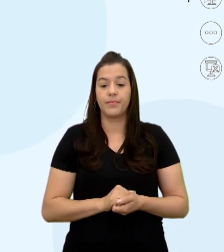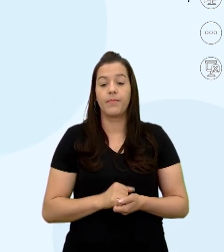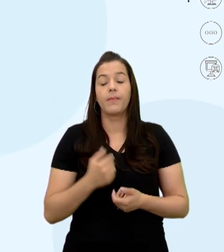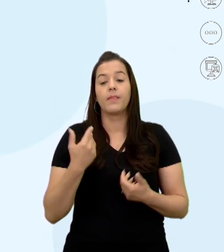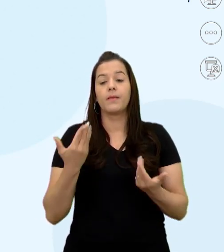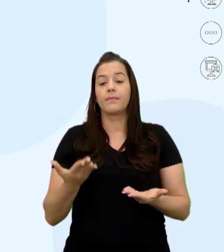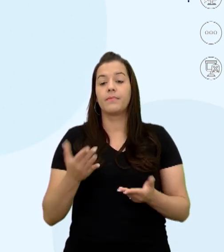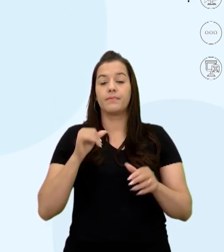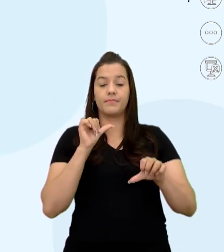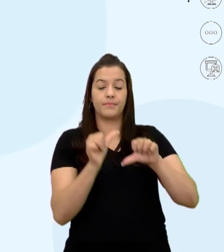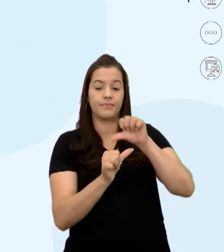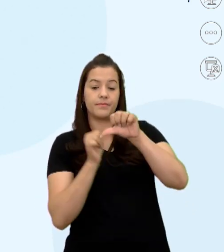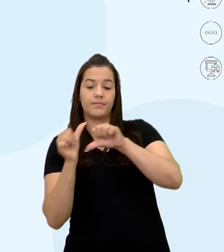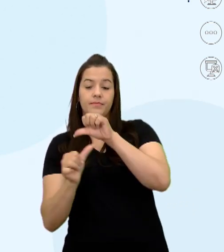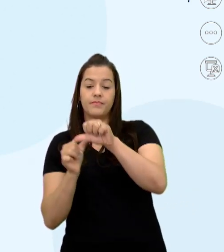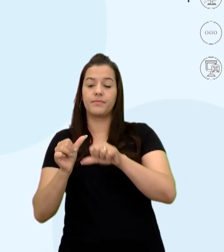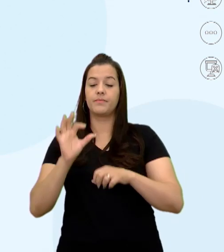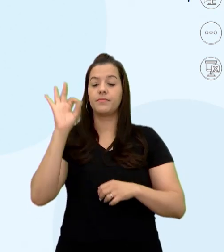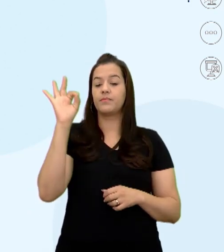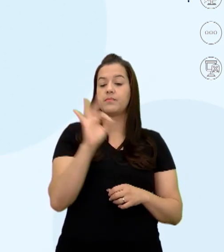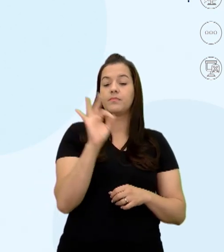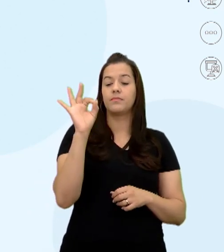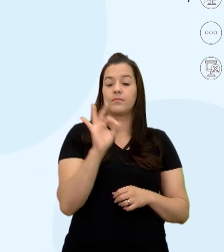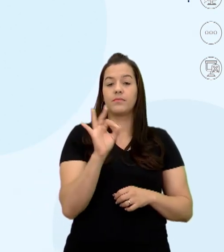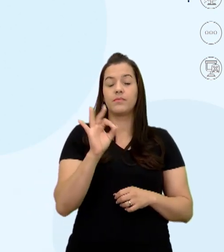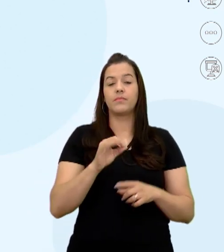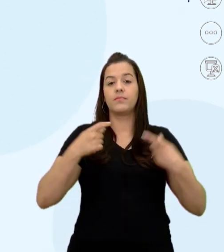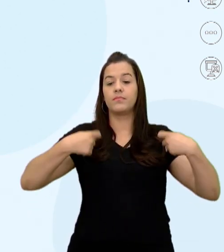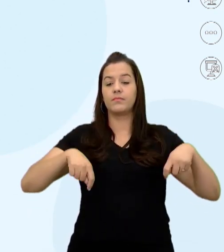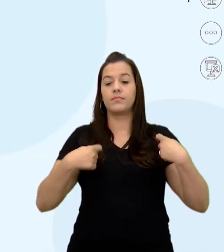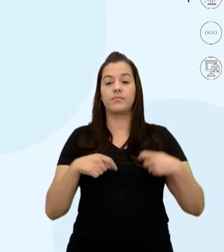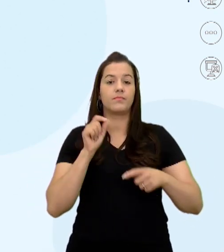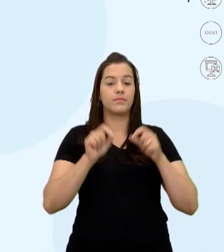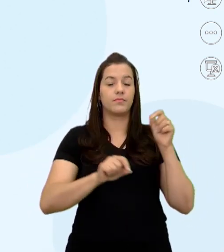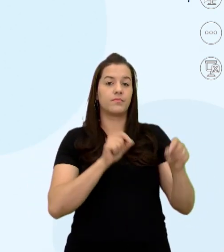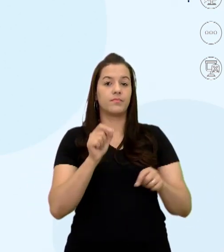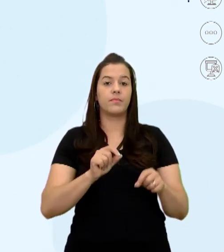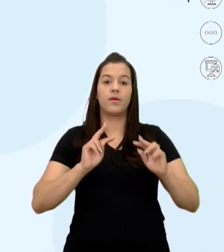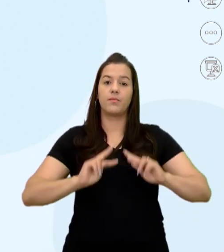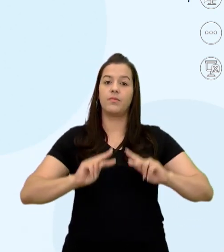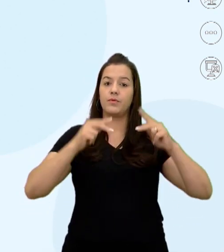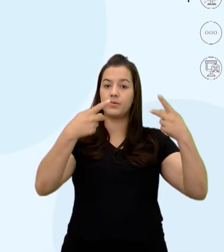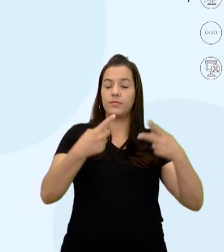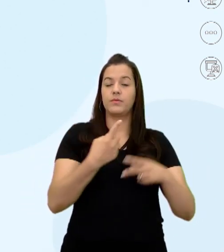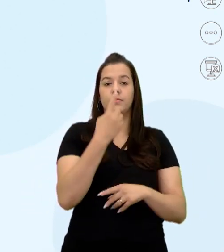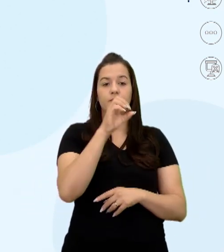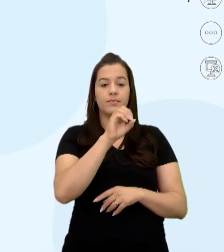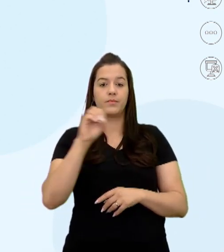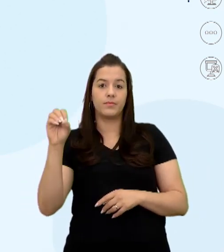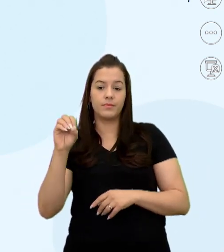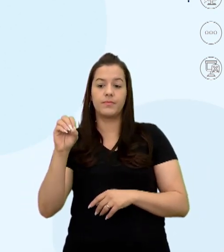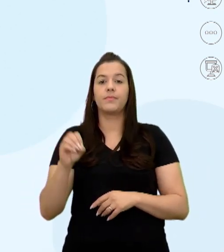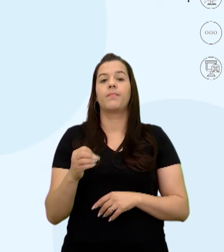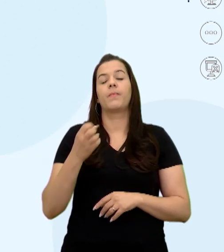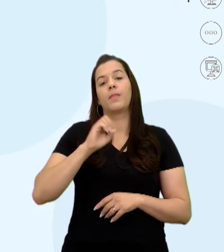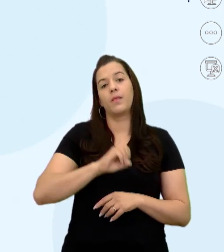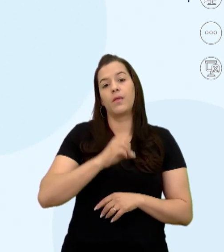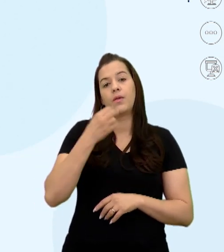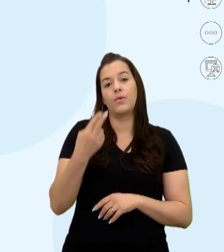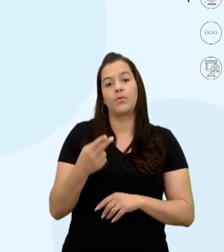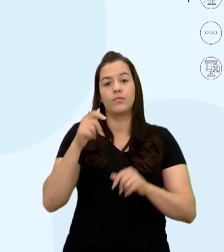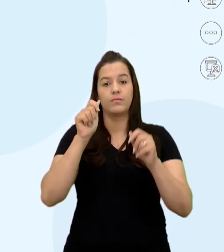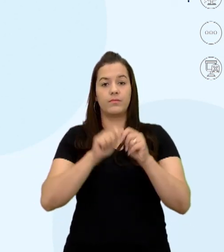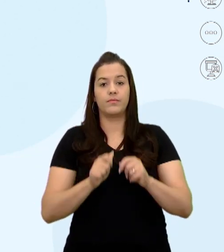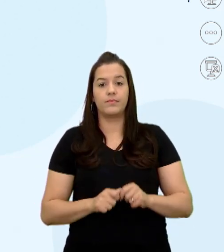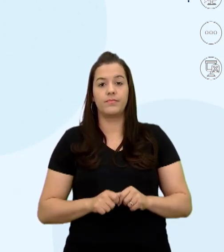em percentual, basta que a gente pegue esse decimal aí e multiplique por 100. Sim. Ou então, mais prático, né,